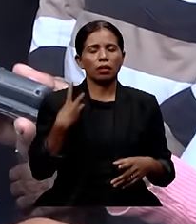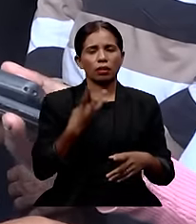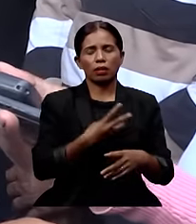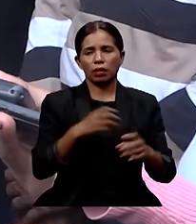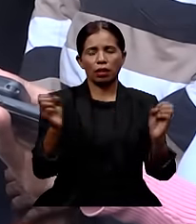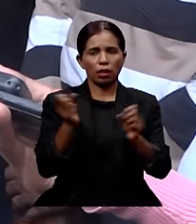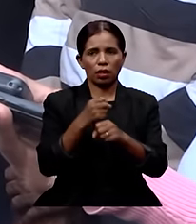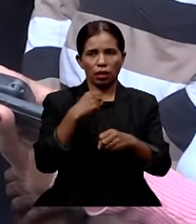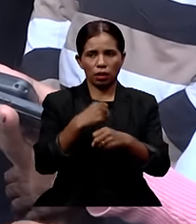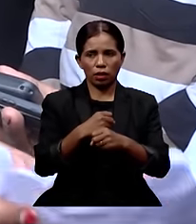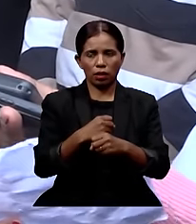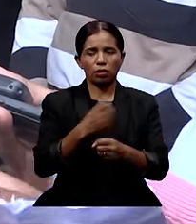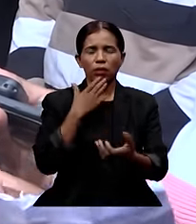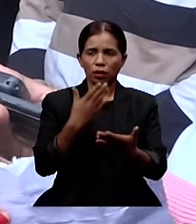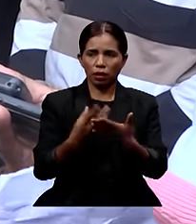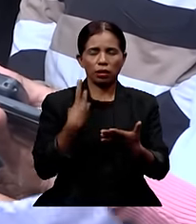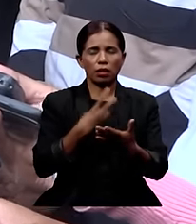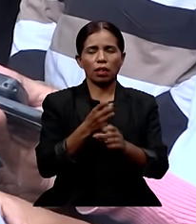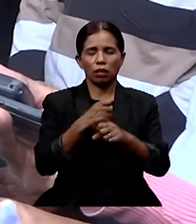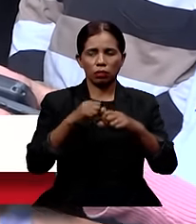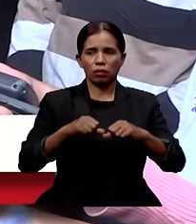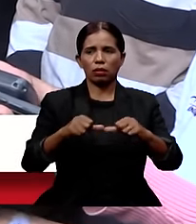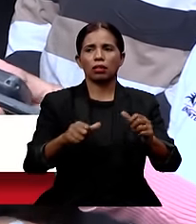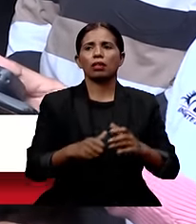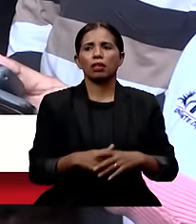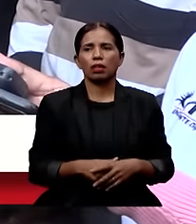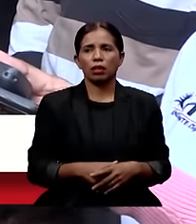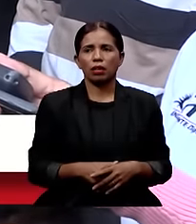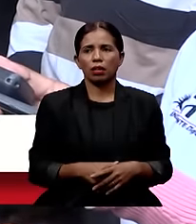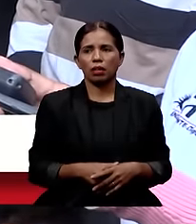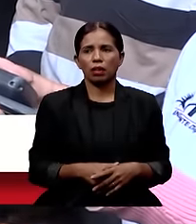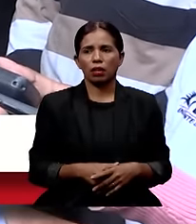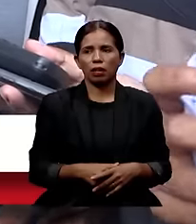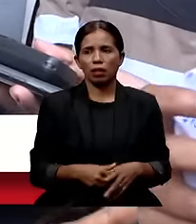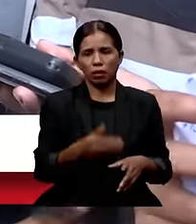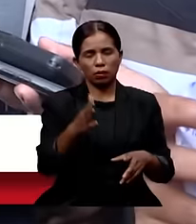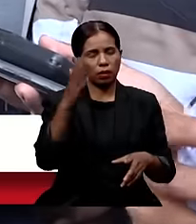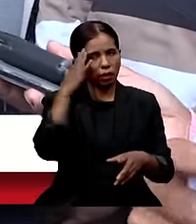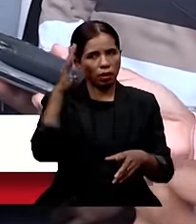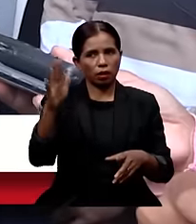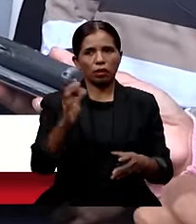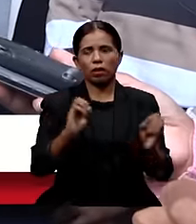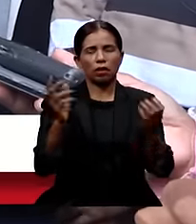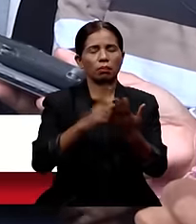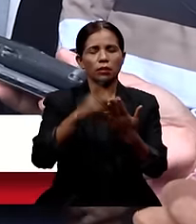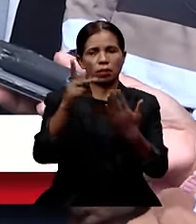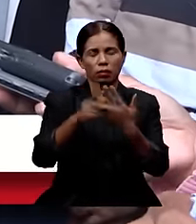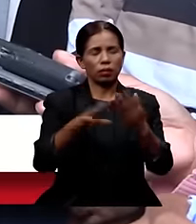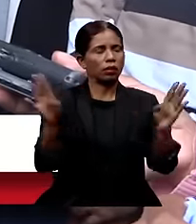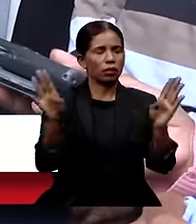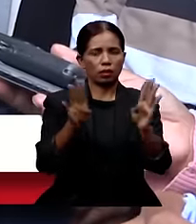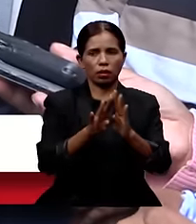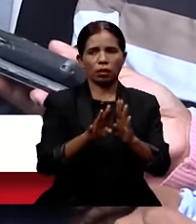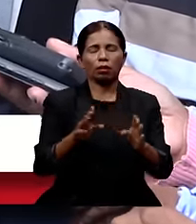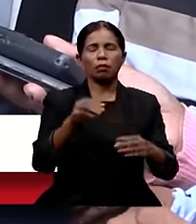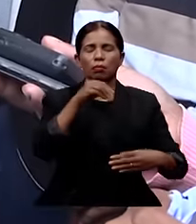ne. Se vantagem de itine ita halo, continuo. Desvantagem saída ita bota la lika atene ne. La iha programa seluk taka. Programa seluk mak